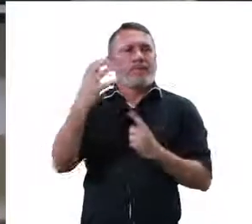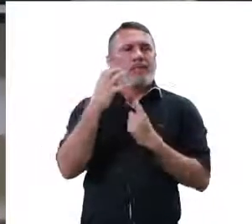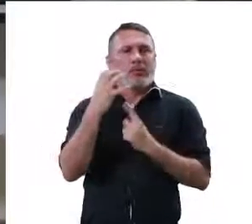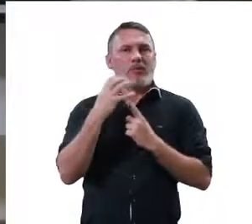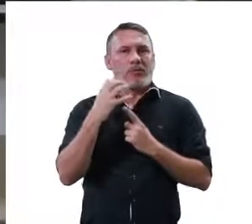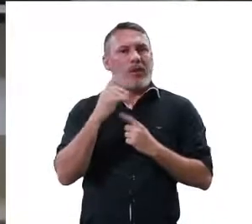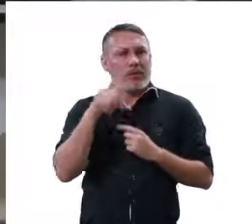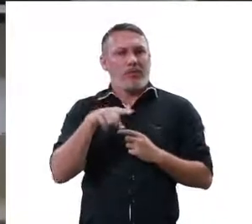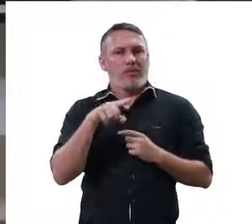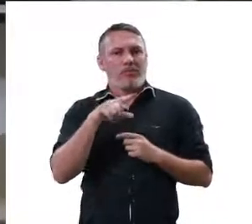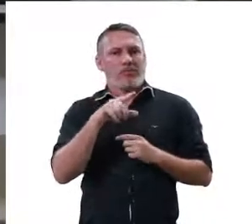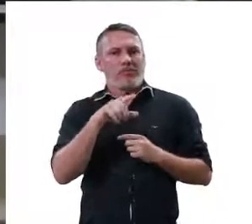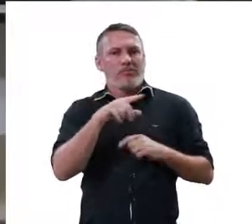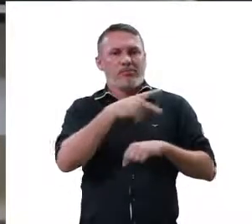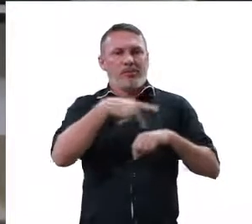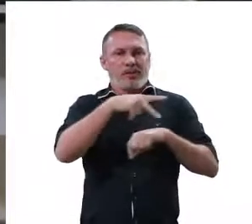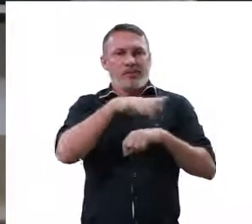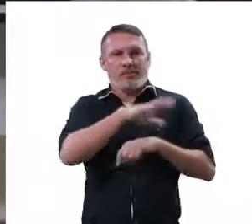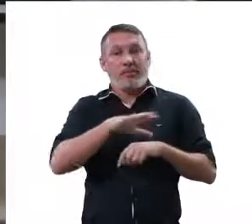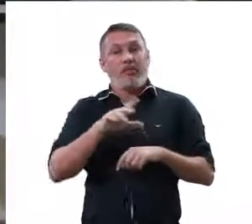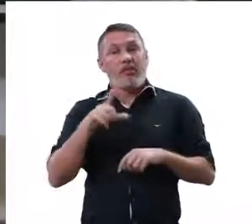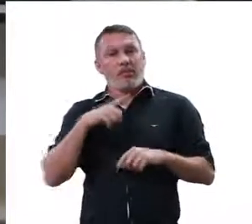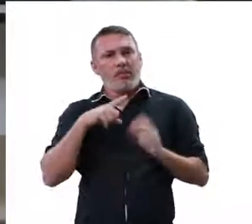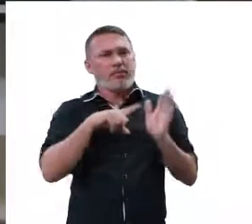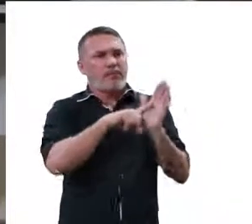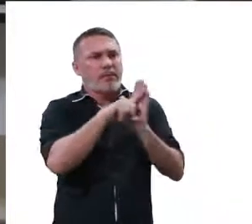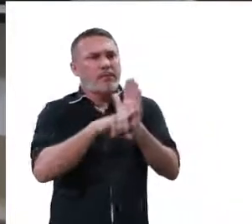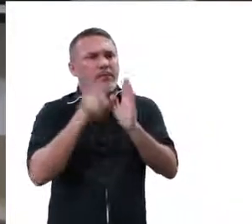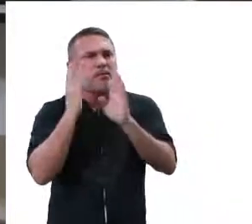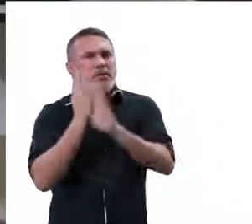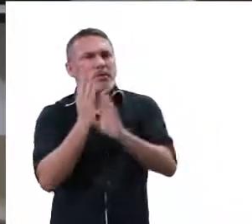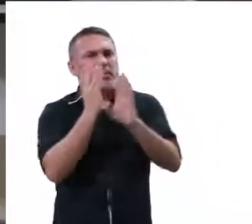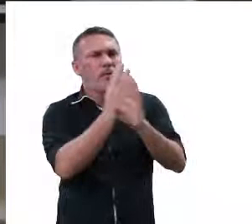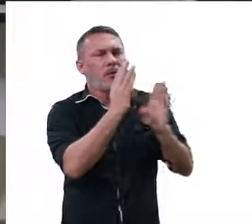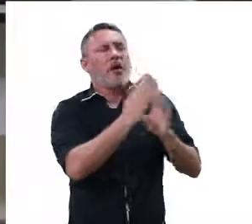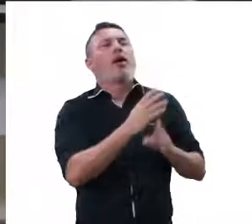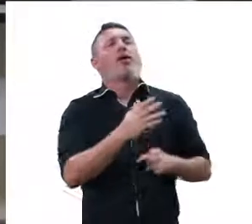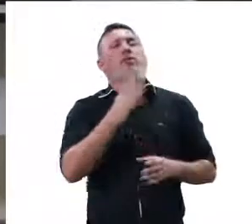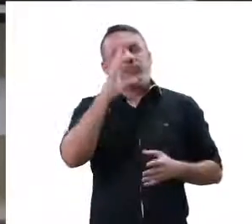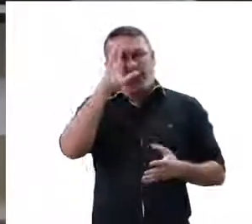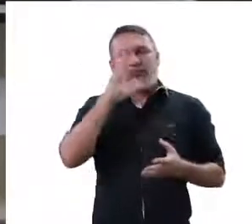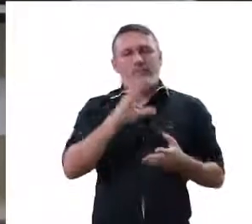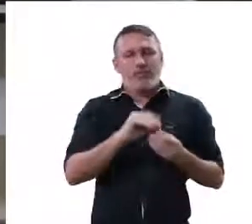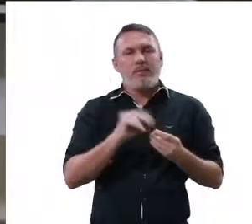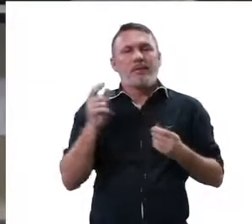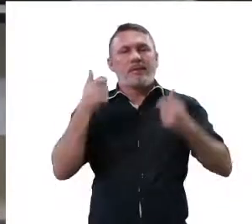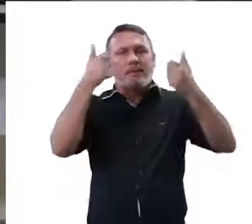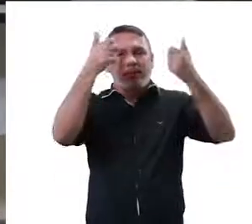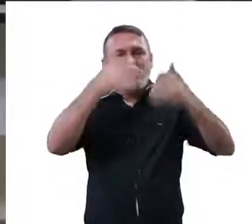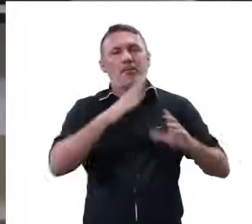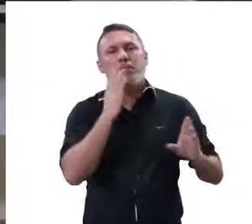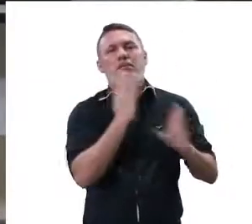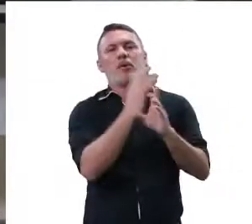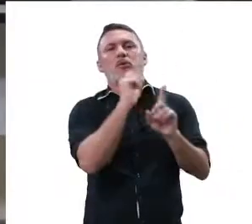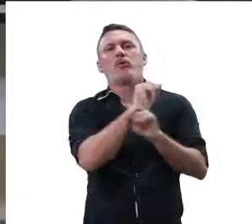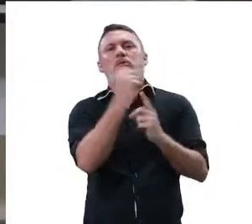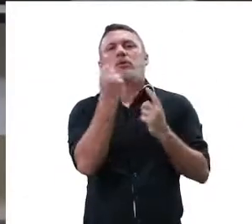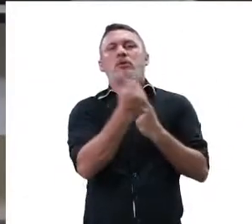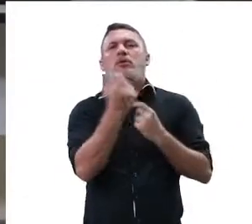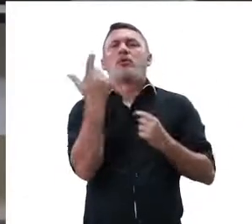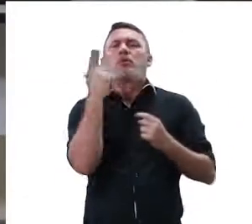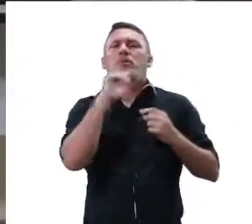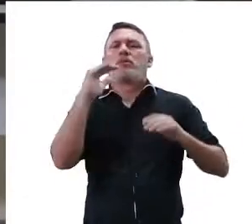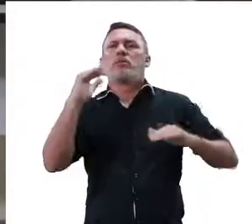partir dessa lógica, né, que é onde o Weber deposita a sua hipótese